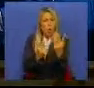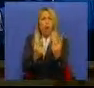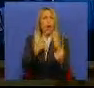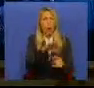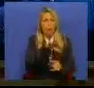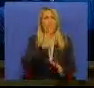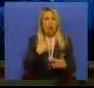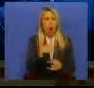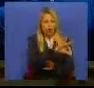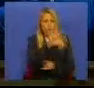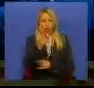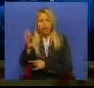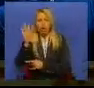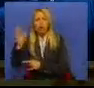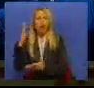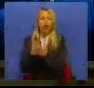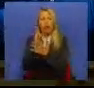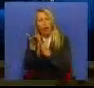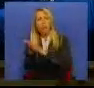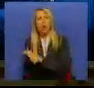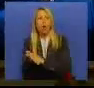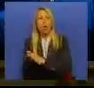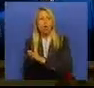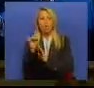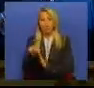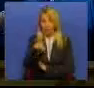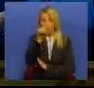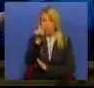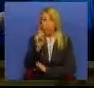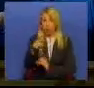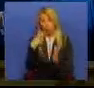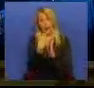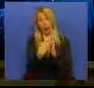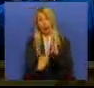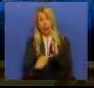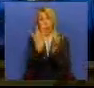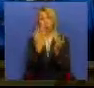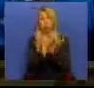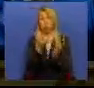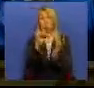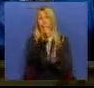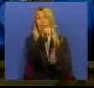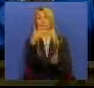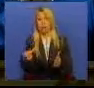para frequentar? Esta pergunta é feita no estudo do PISA. Em Portugal,